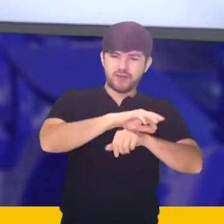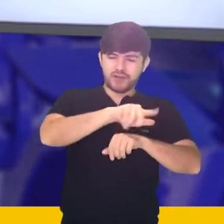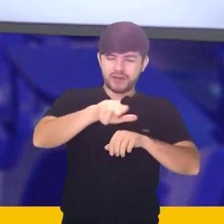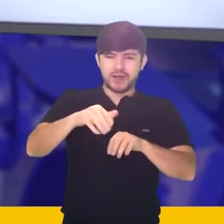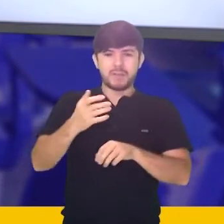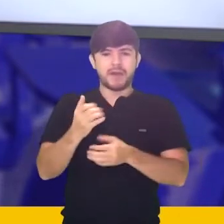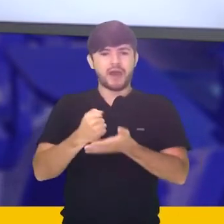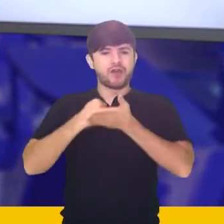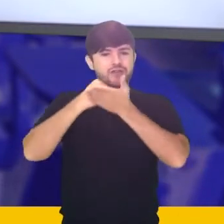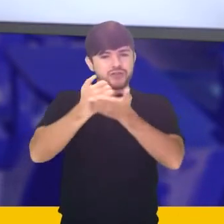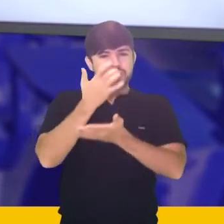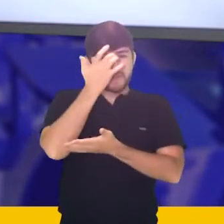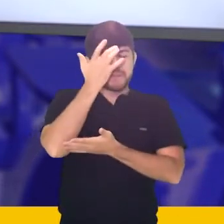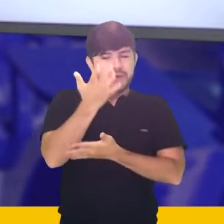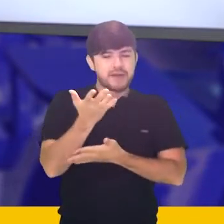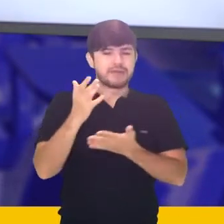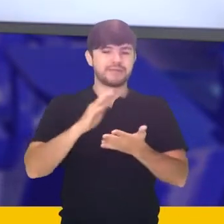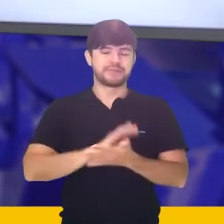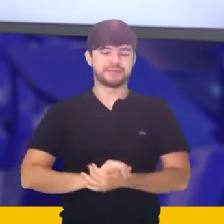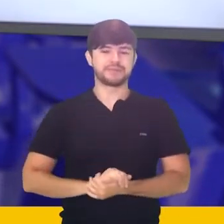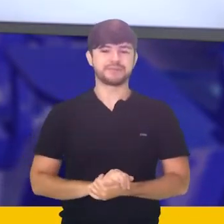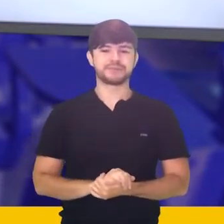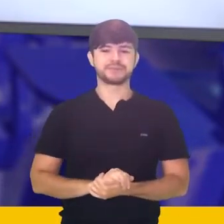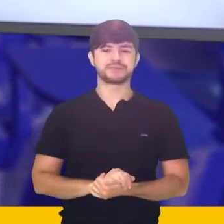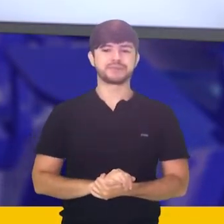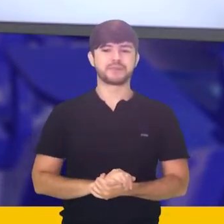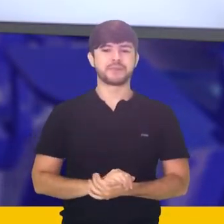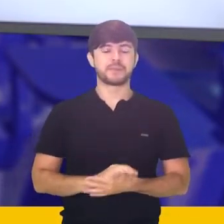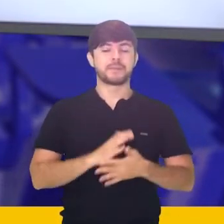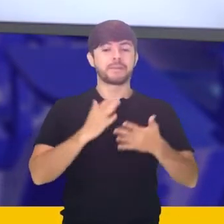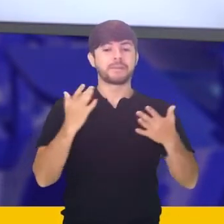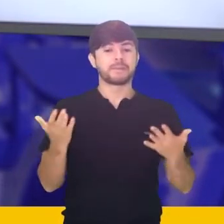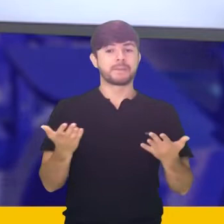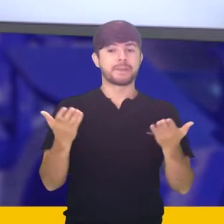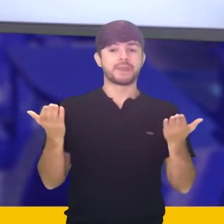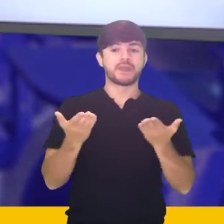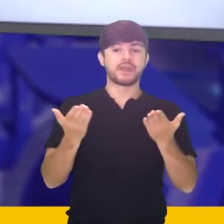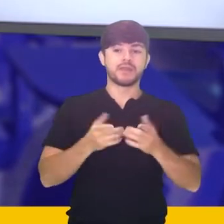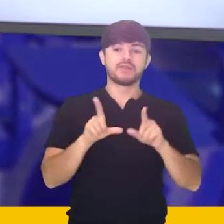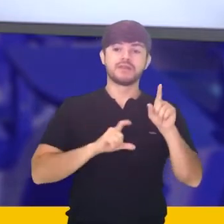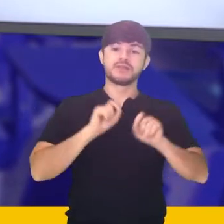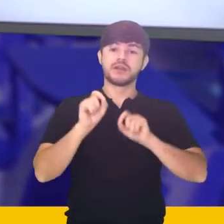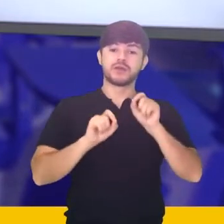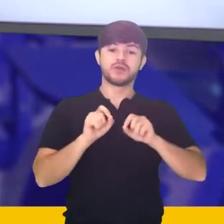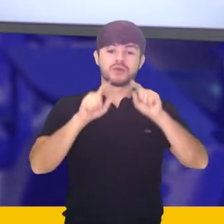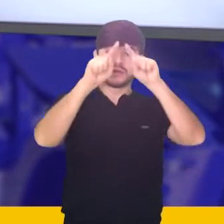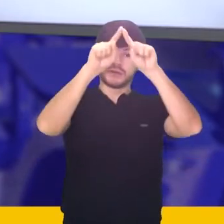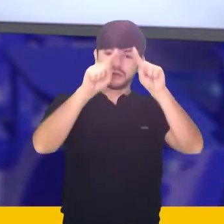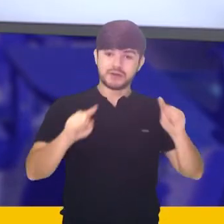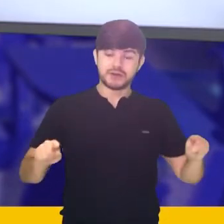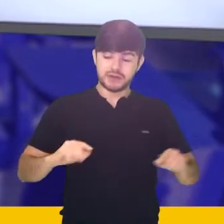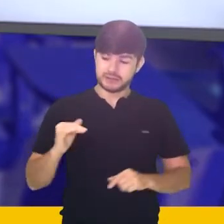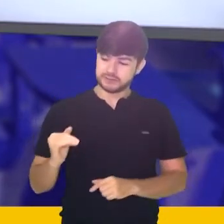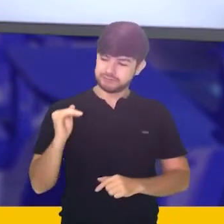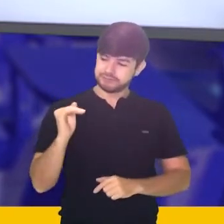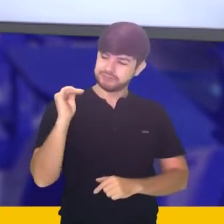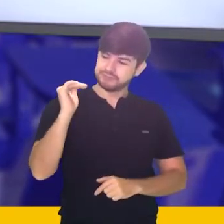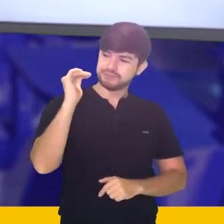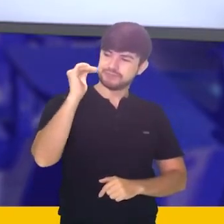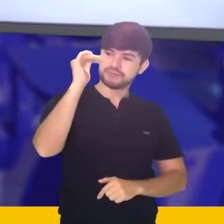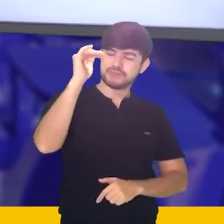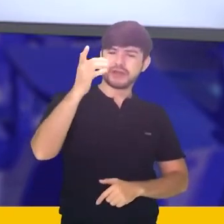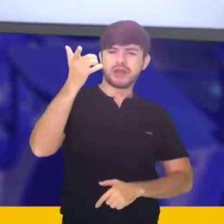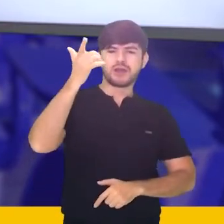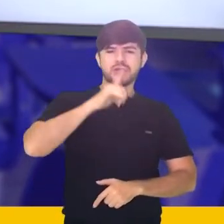antes da gente encarar aquele gráfico lá da matemática, né? A gente vai trabalhar com a pirâmide etária. A maneira de conseguir